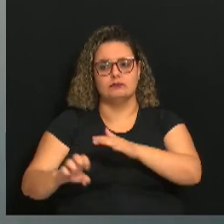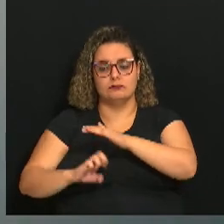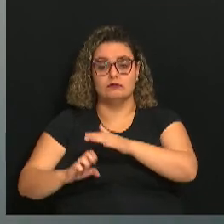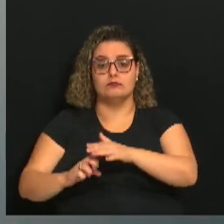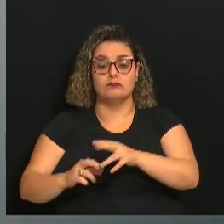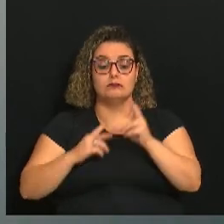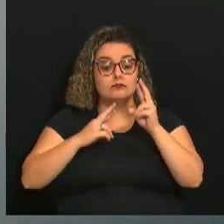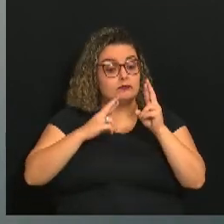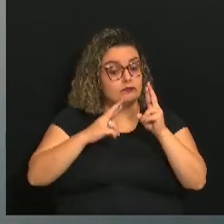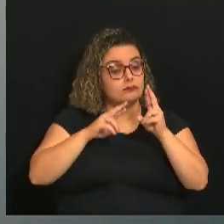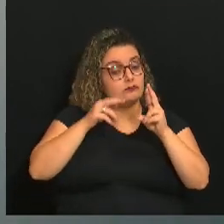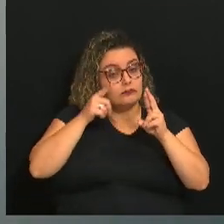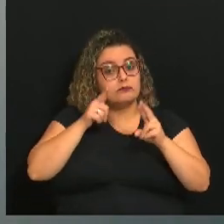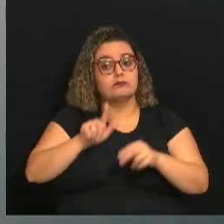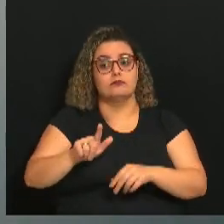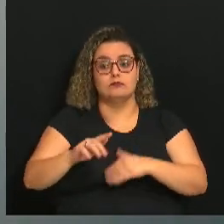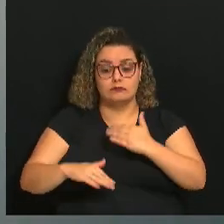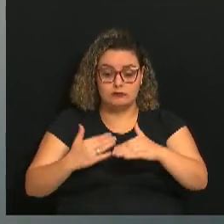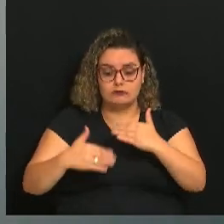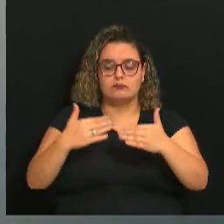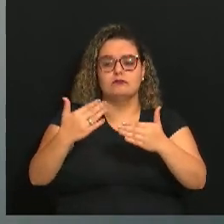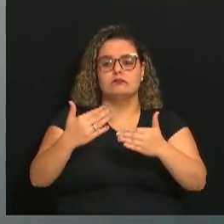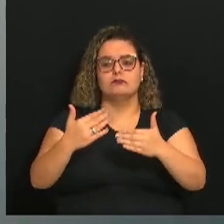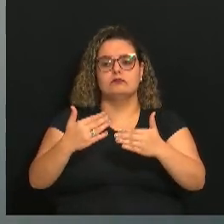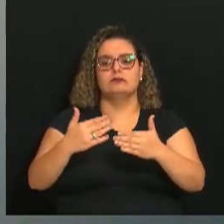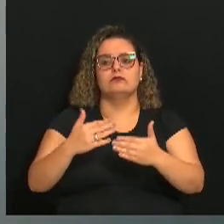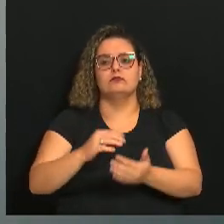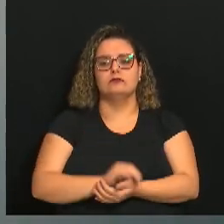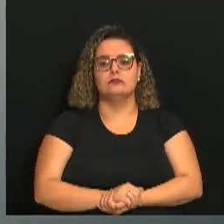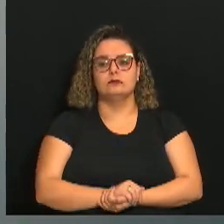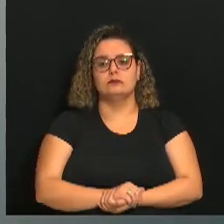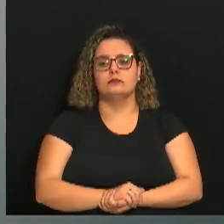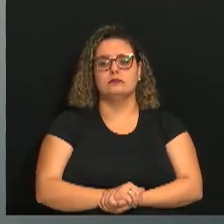consiga ter um avanço nisso aí. E a gente vai,